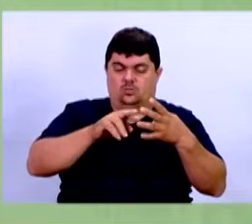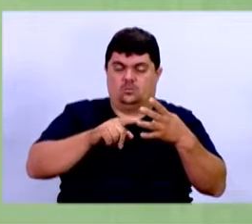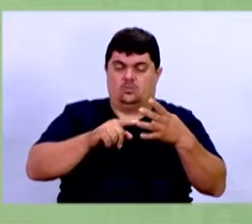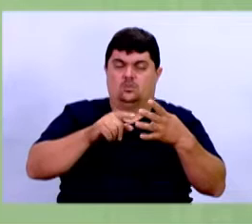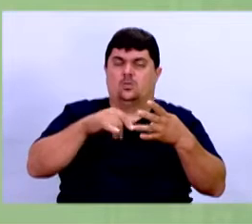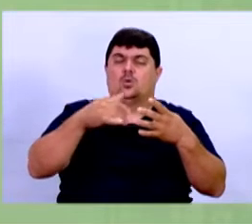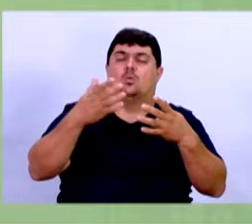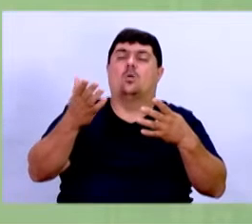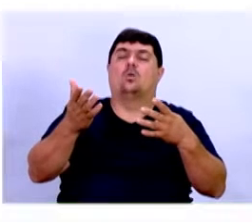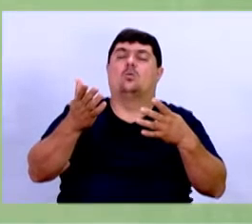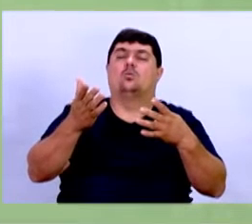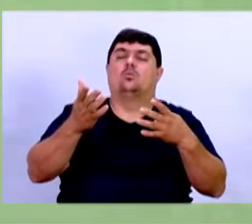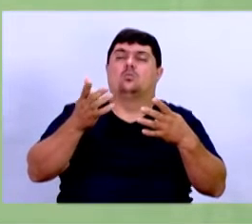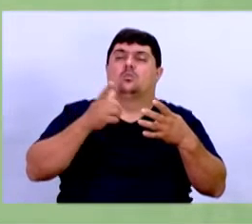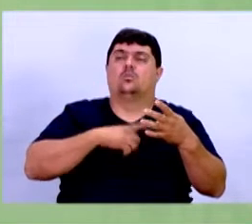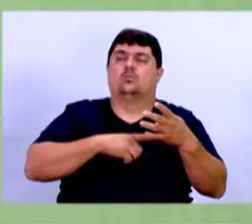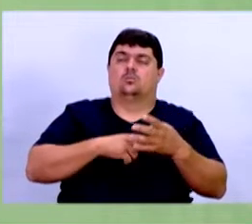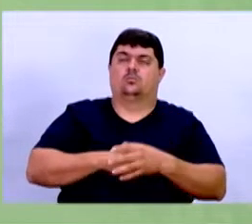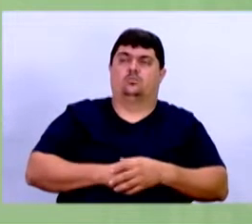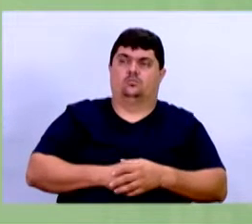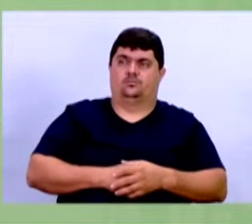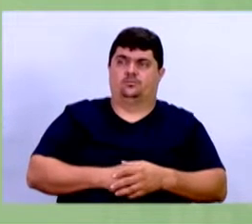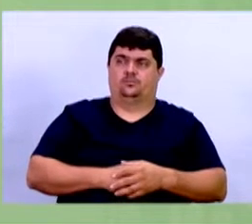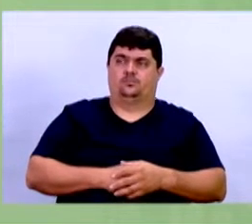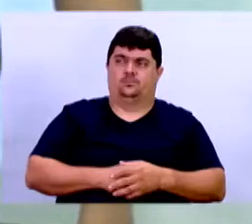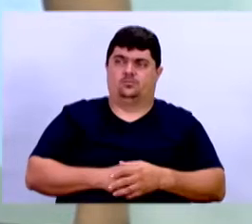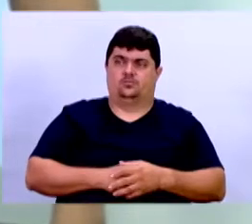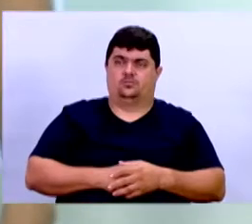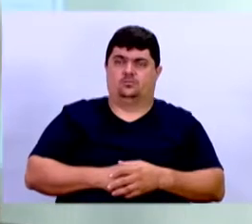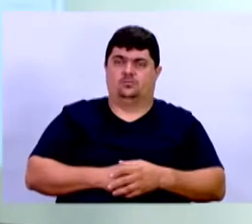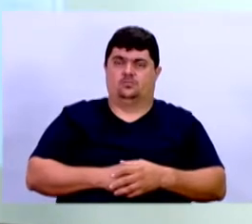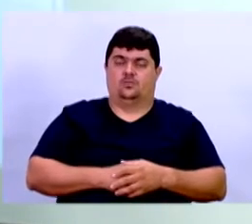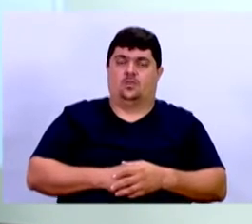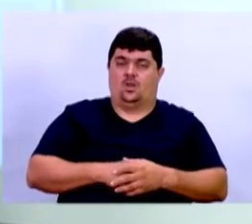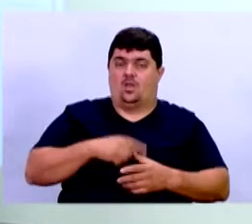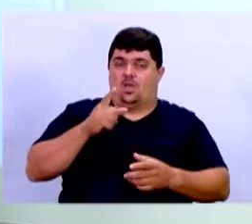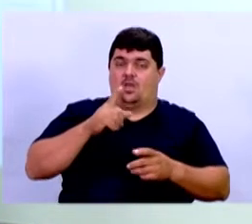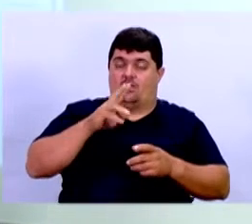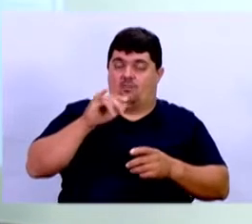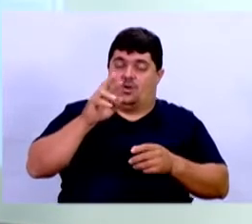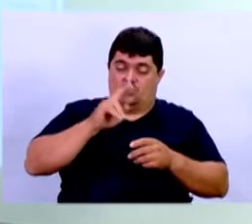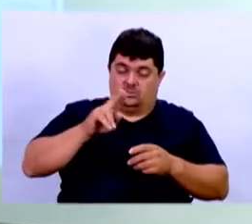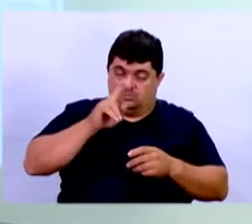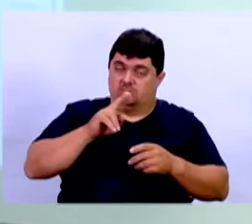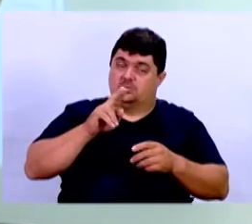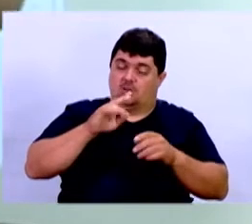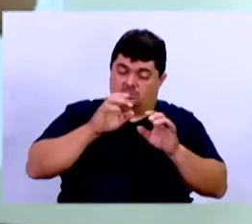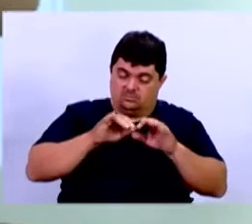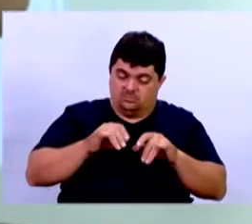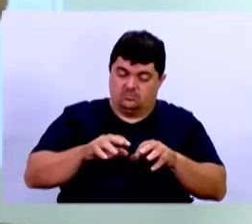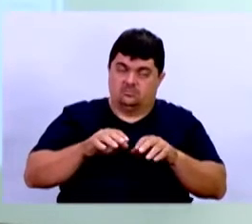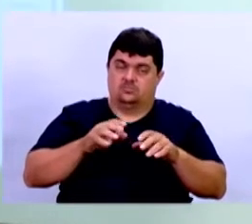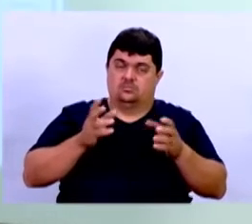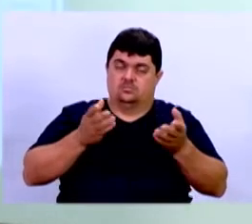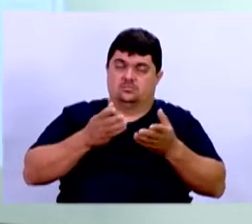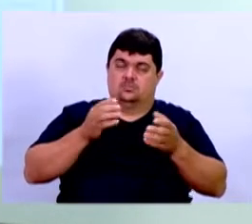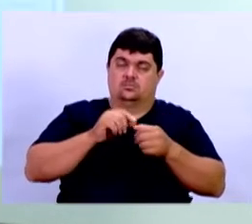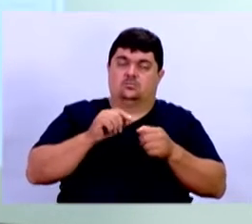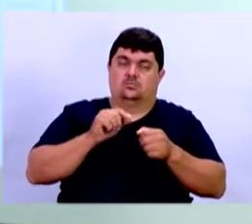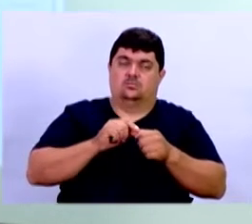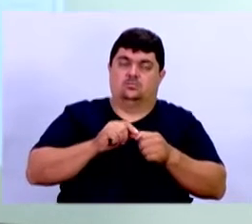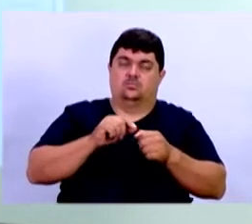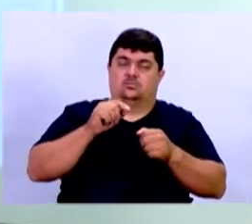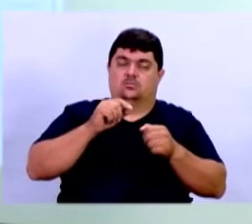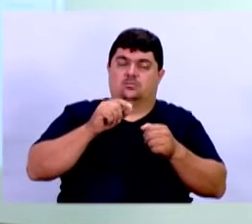esses agrupamentos? Então aqui a gente entra de fato naqueles comandos que a gente vai digitar no MySQL, que é